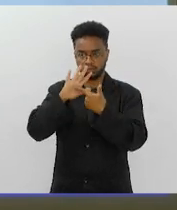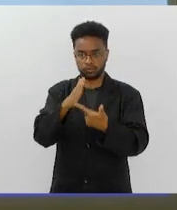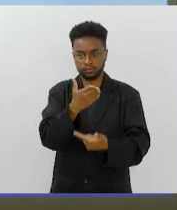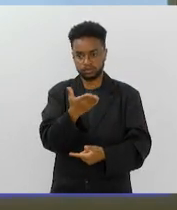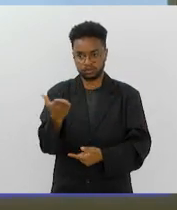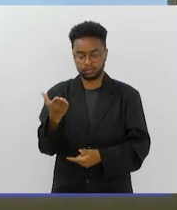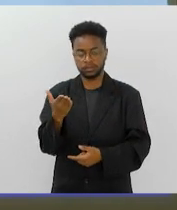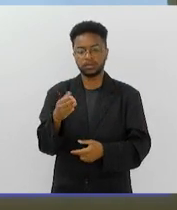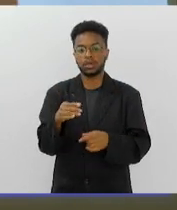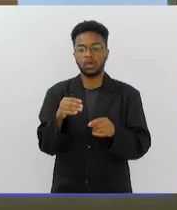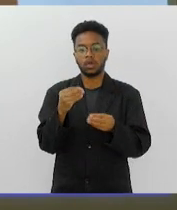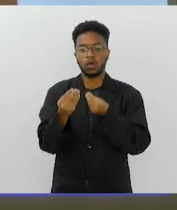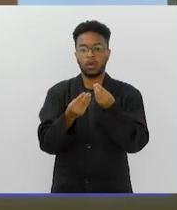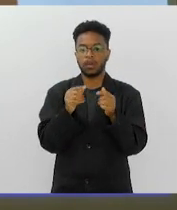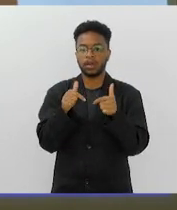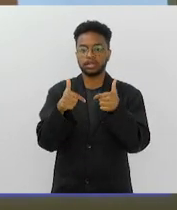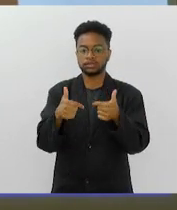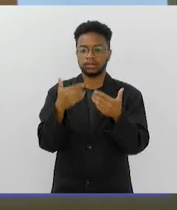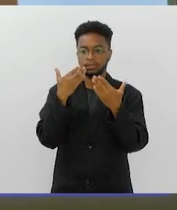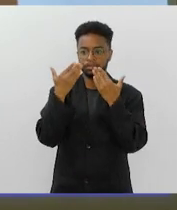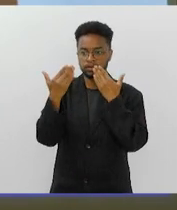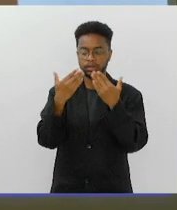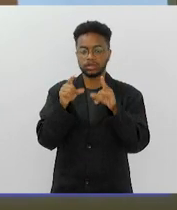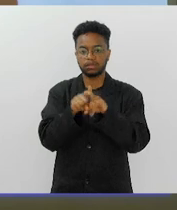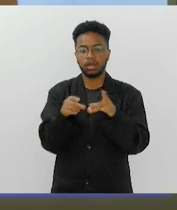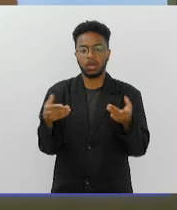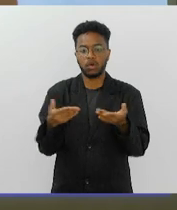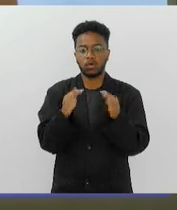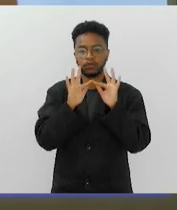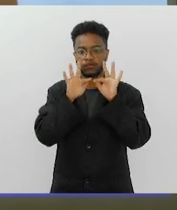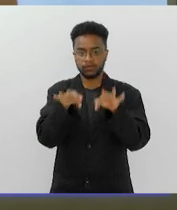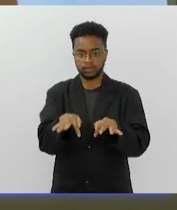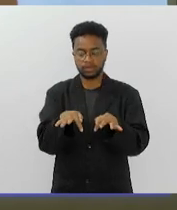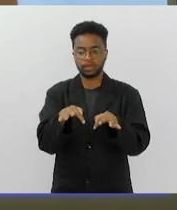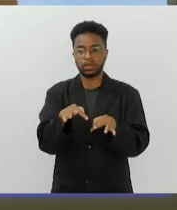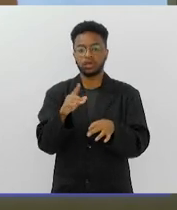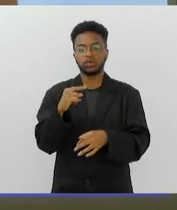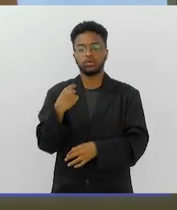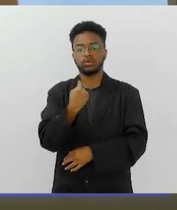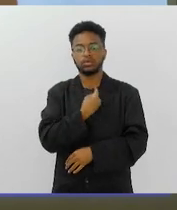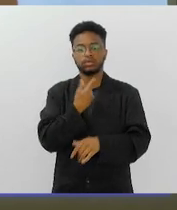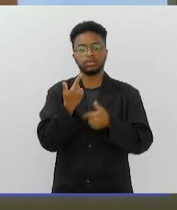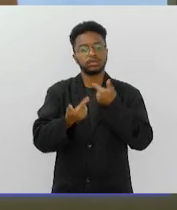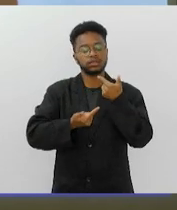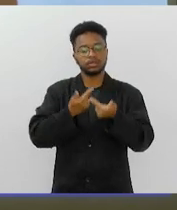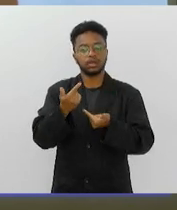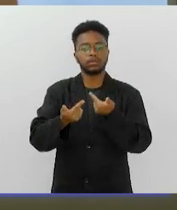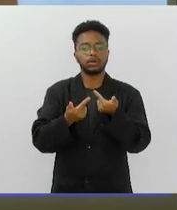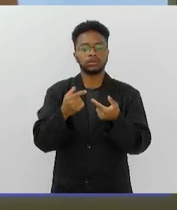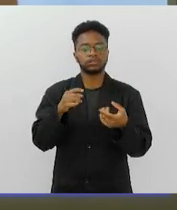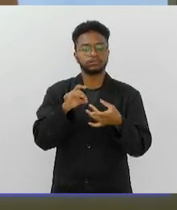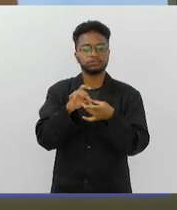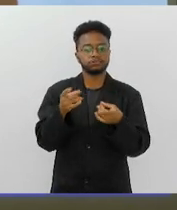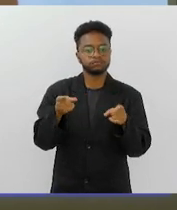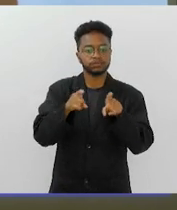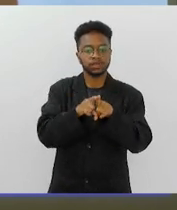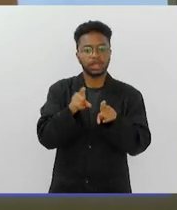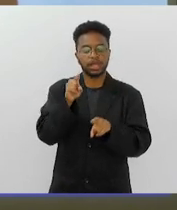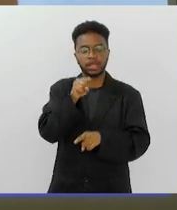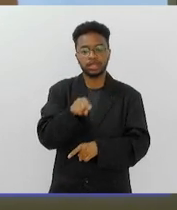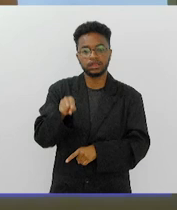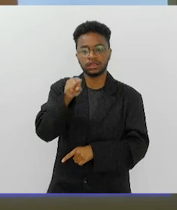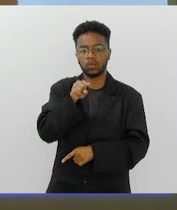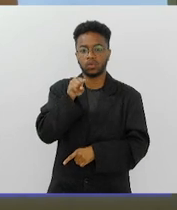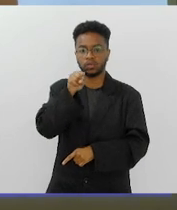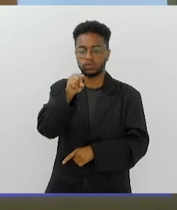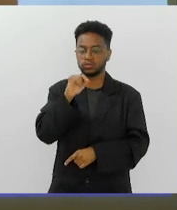Algumas fotos das ações dos psicólogos. E, para finalizar, né, nós estamos trabalhando com uma parceria do Itaú Social